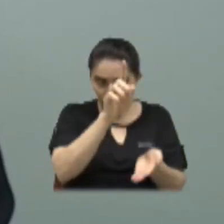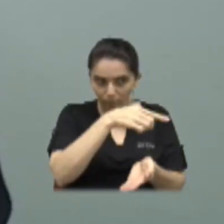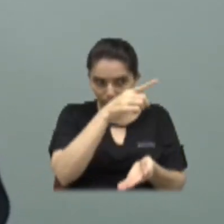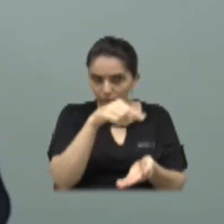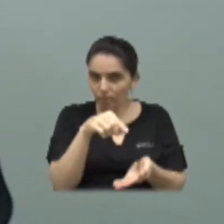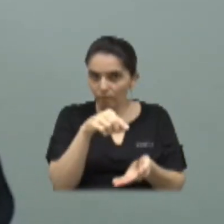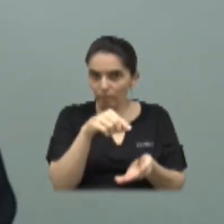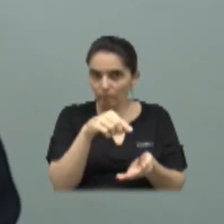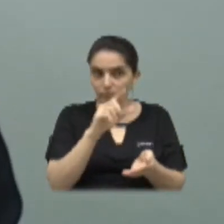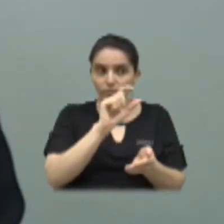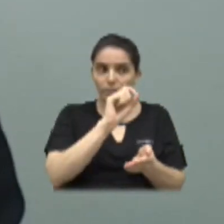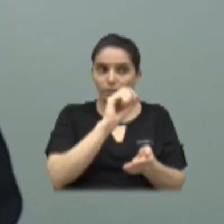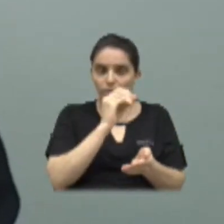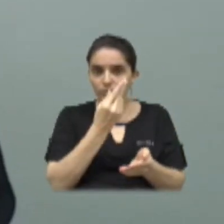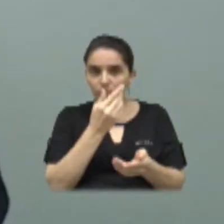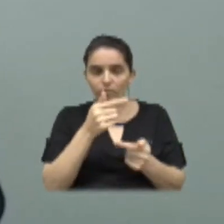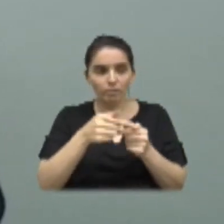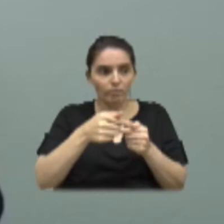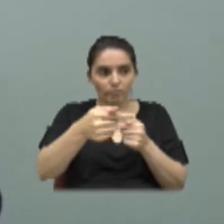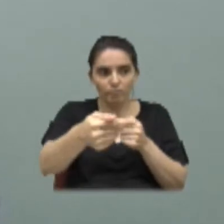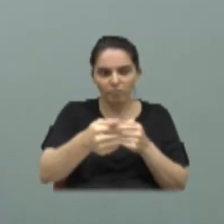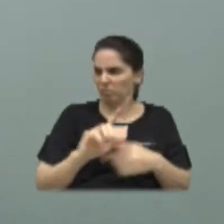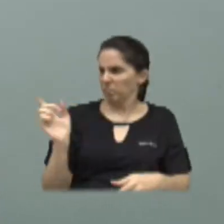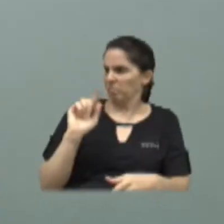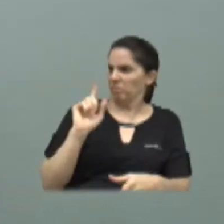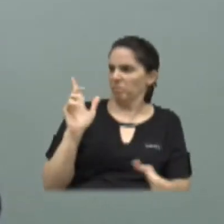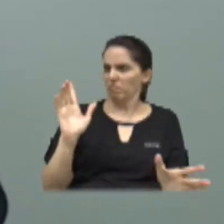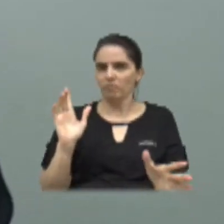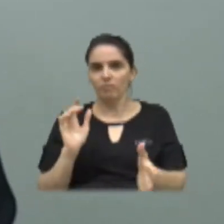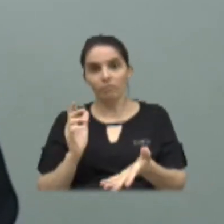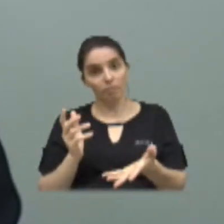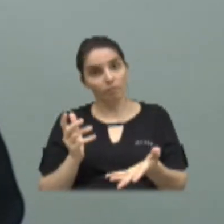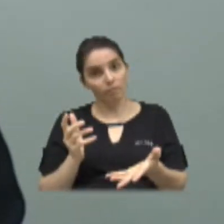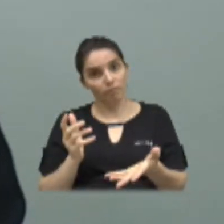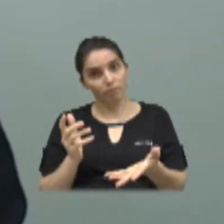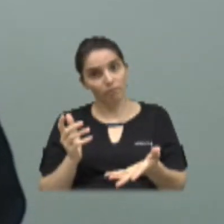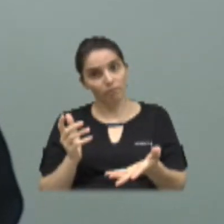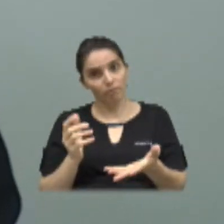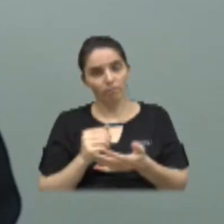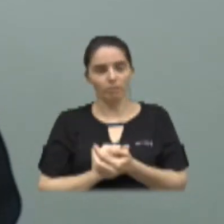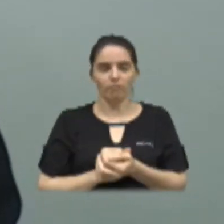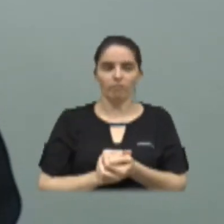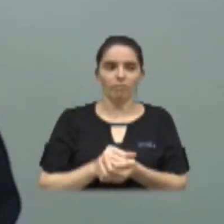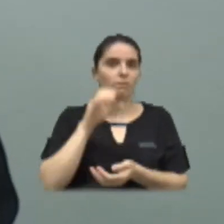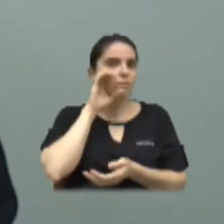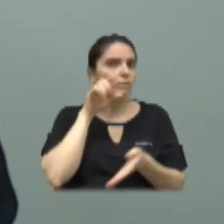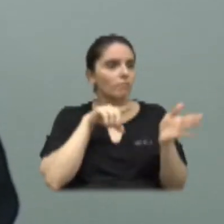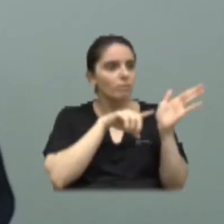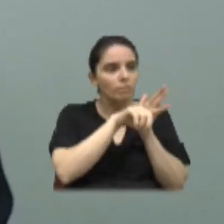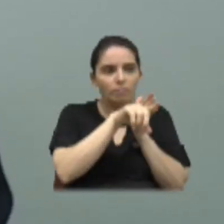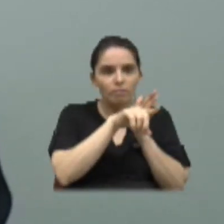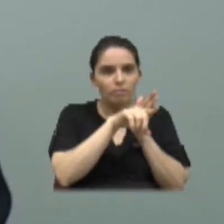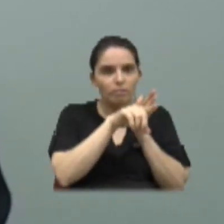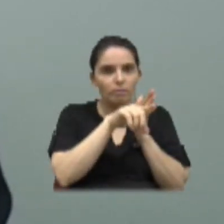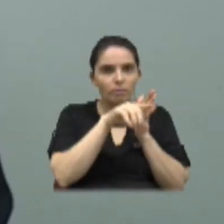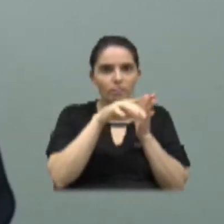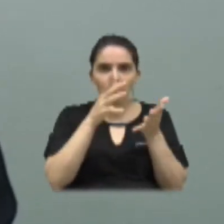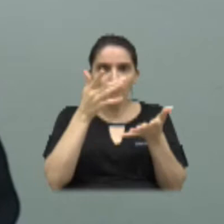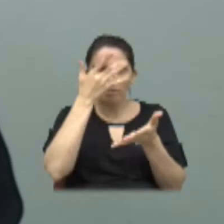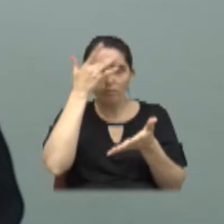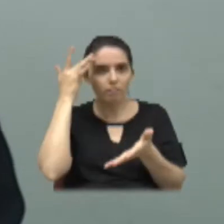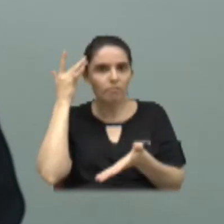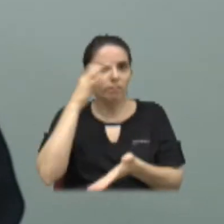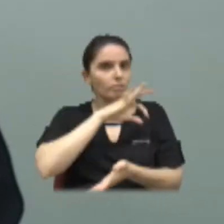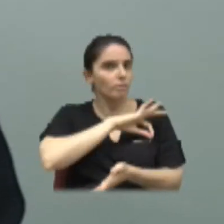ou adiar, a resposta foi imediata. Não tem o que fazer. Agora eu pergunto, a pessoa, não sei quanto essa pessoa ganha.